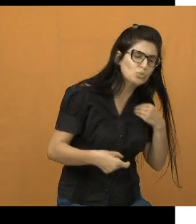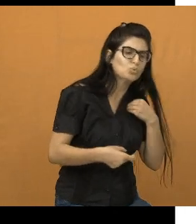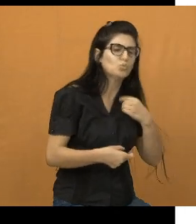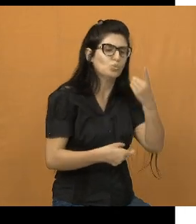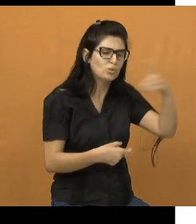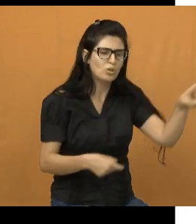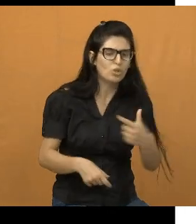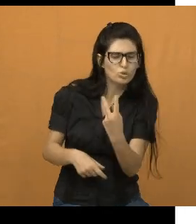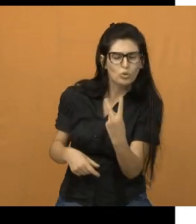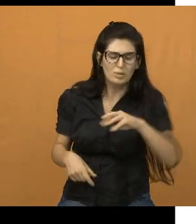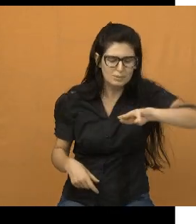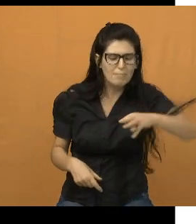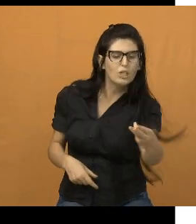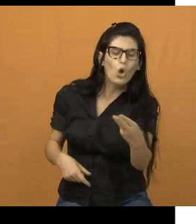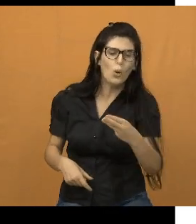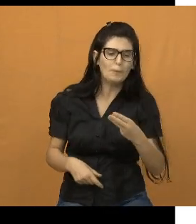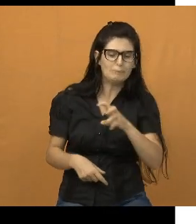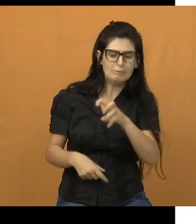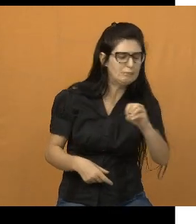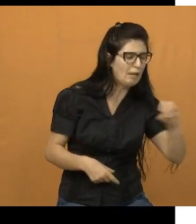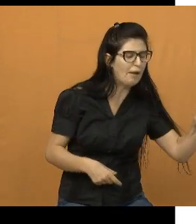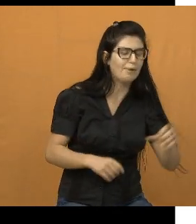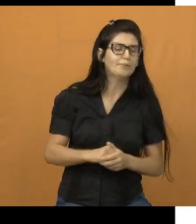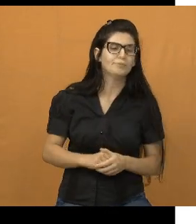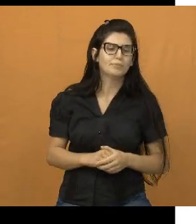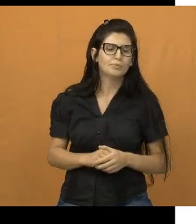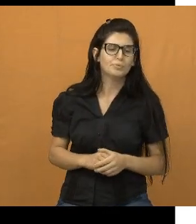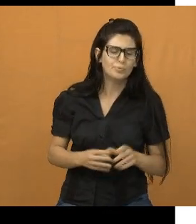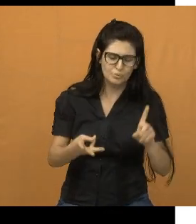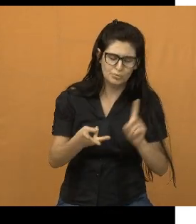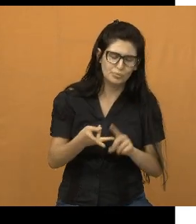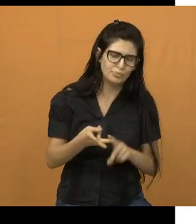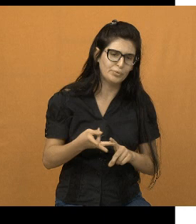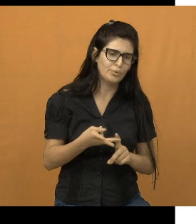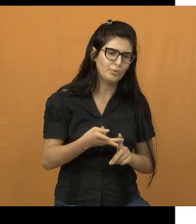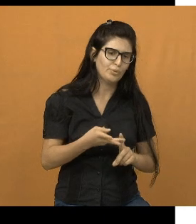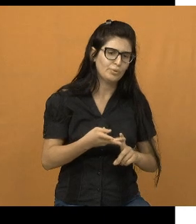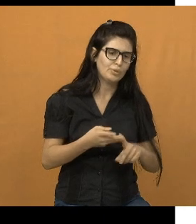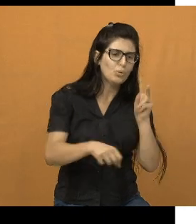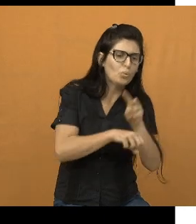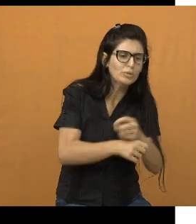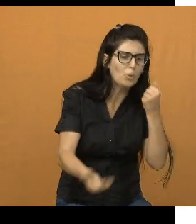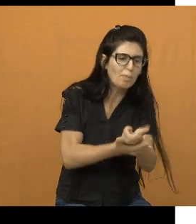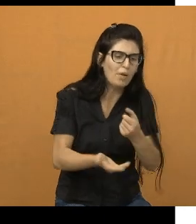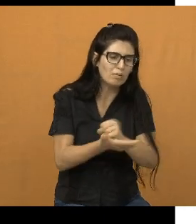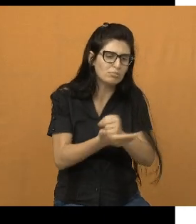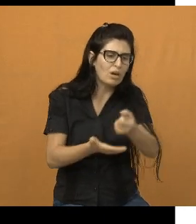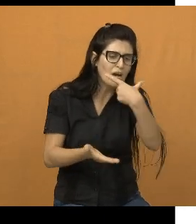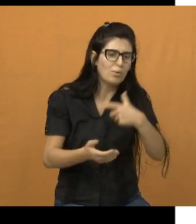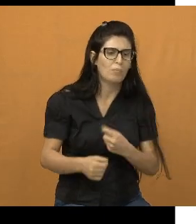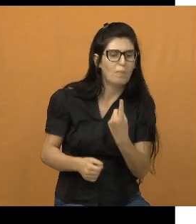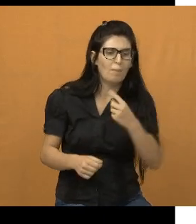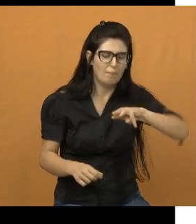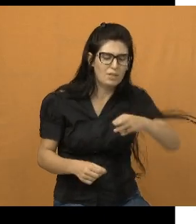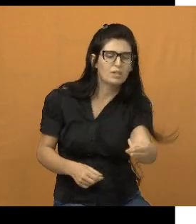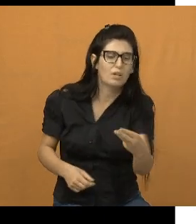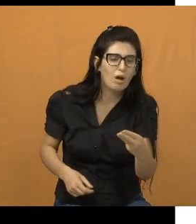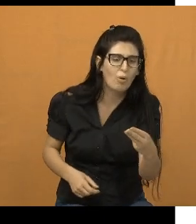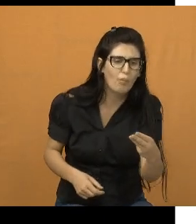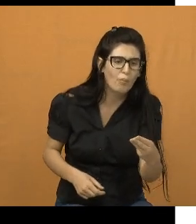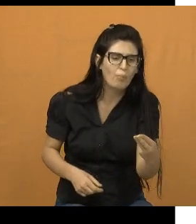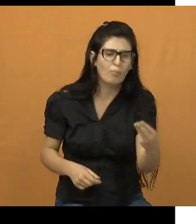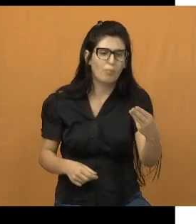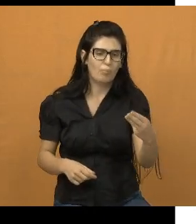realizadas, 2.500.000, Unifarma, que é a gestão dos medicamentos, 1.400.000, ordens